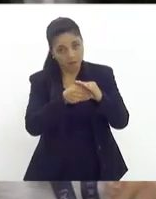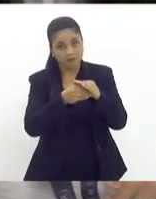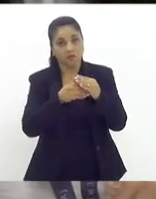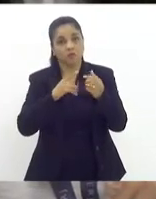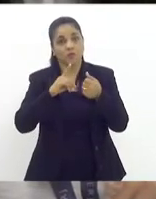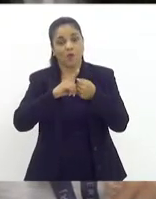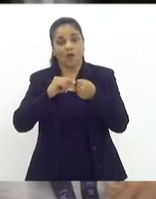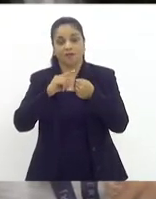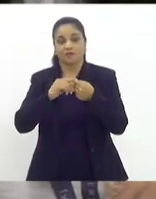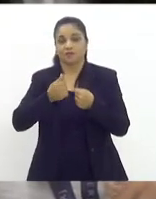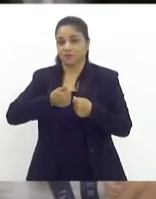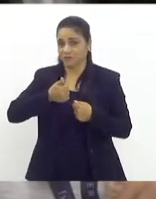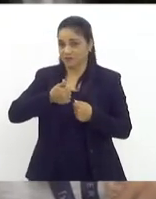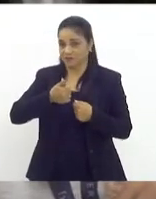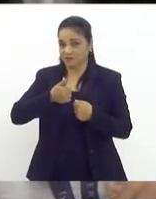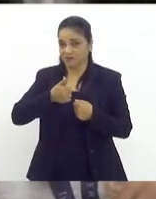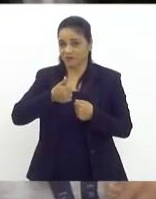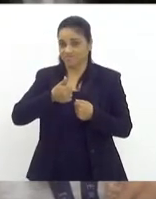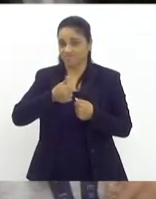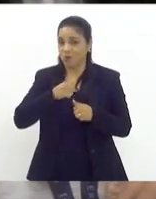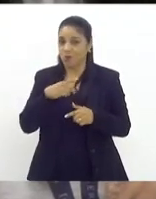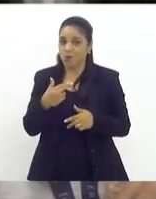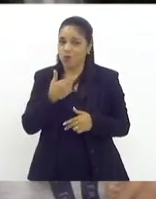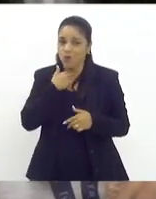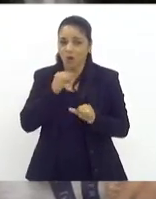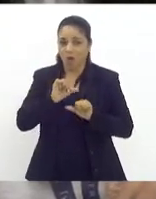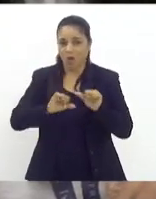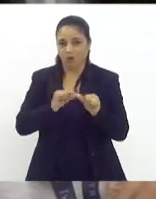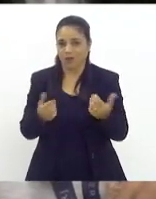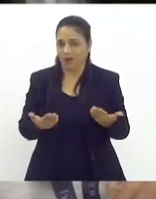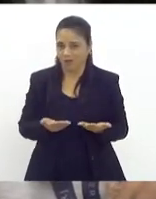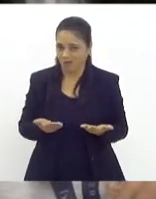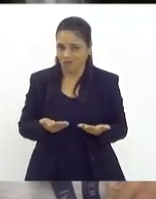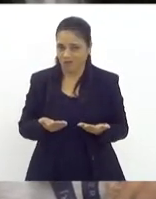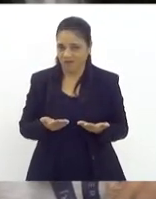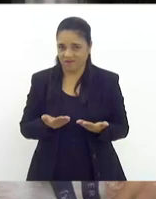Mas tem emenda para isso? Mas eu não posso alterar agora. Ah, sim.